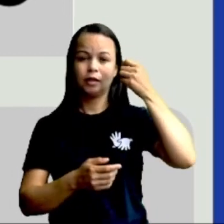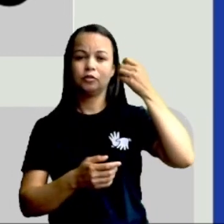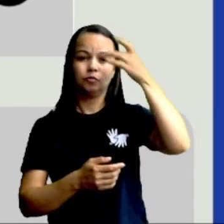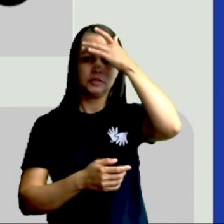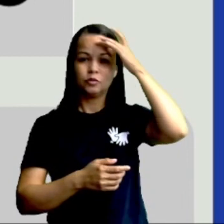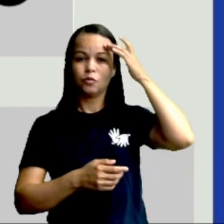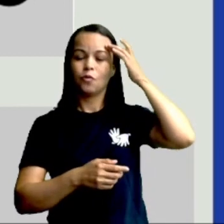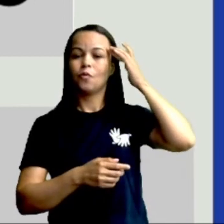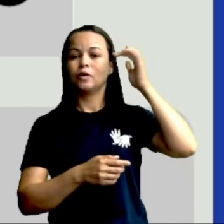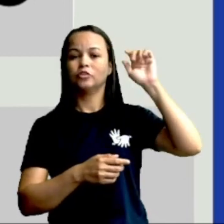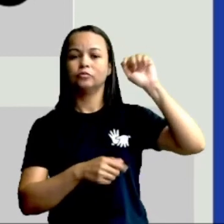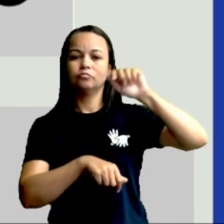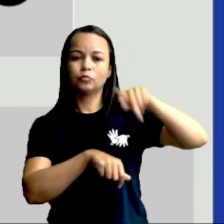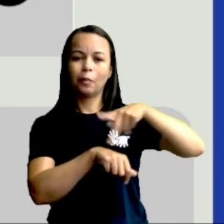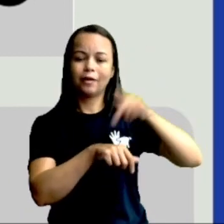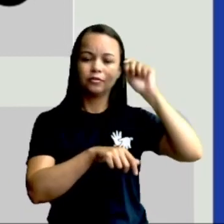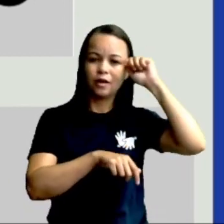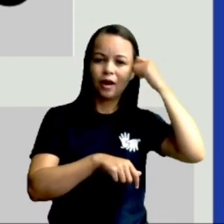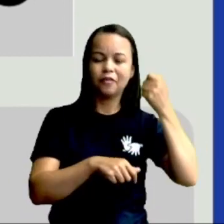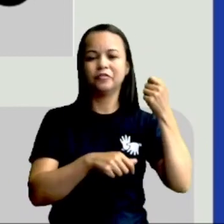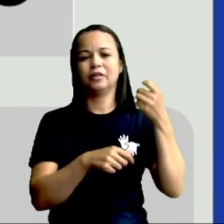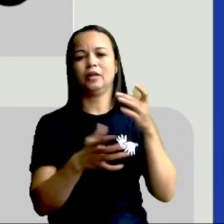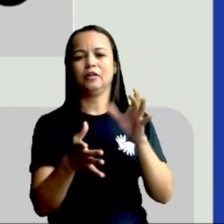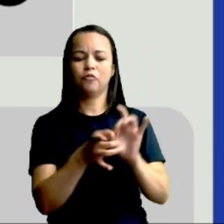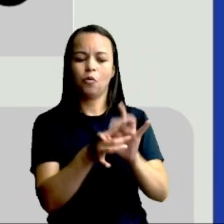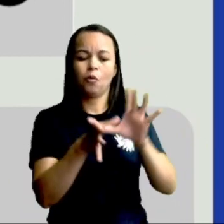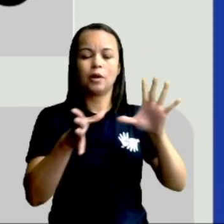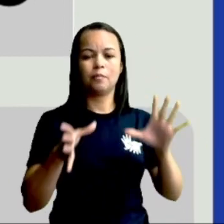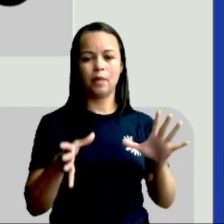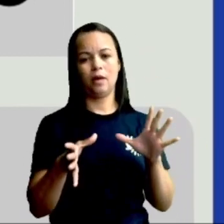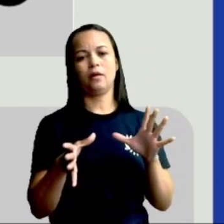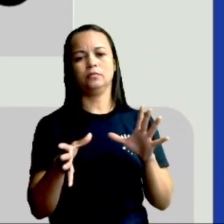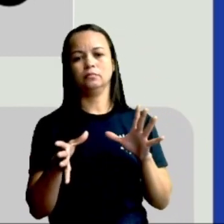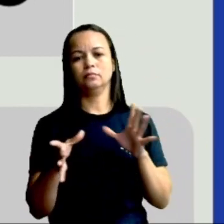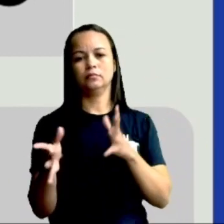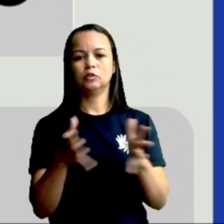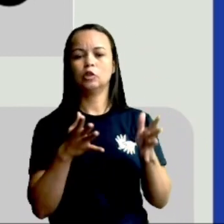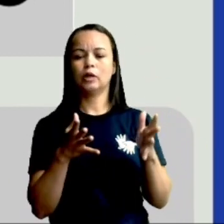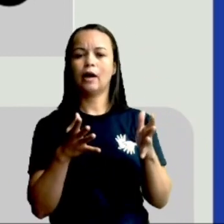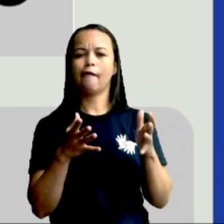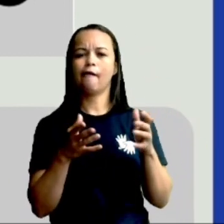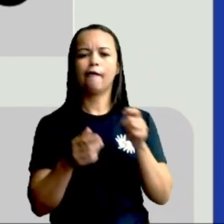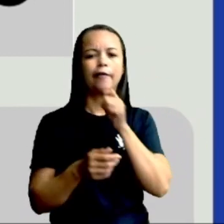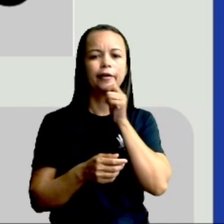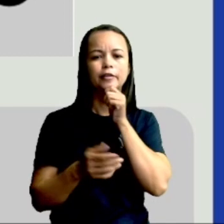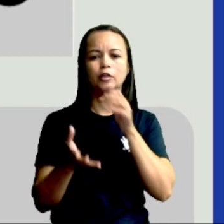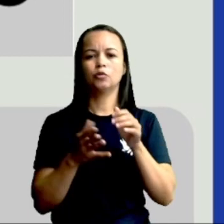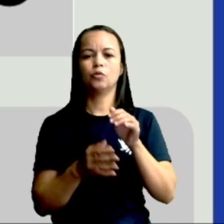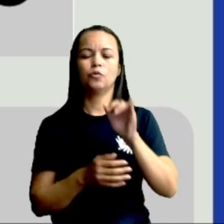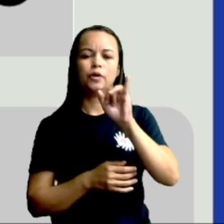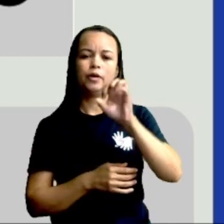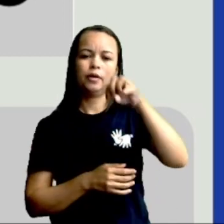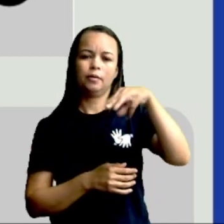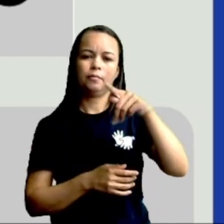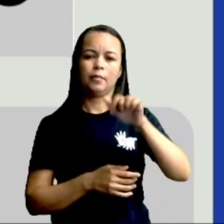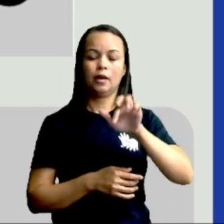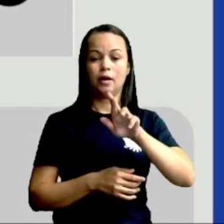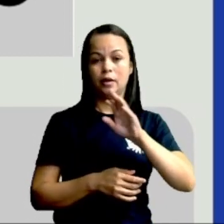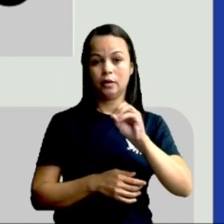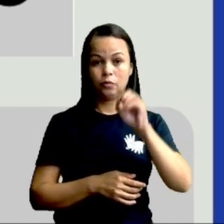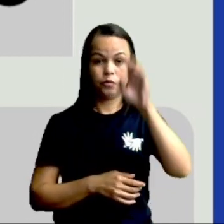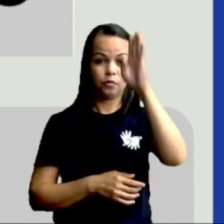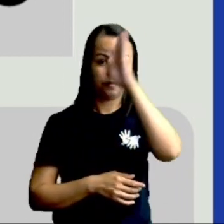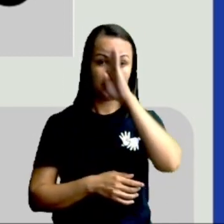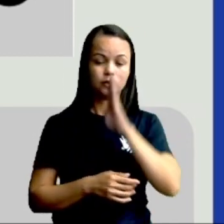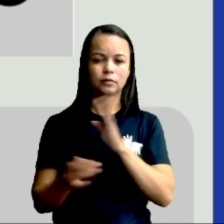libertos naquela época, na época ainda no Império Brasileiro, não conseguiram ter os